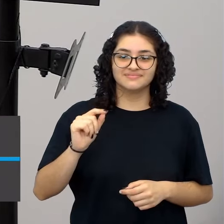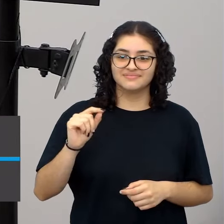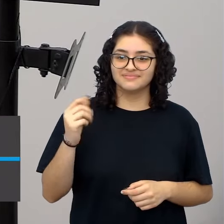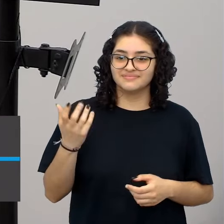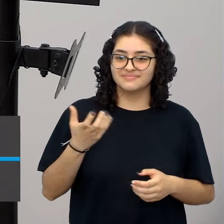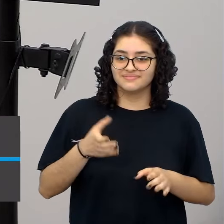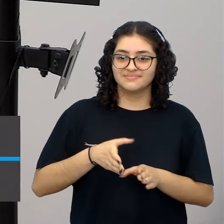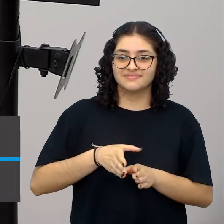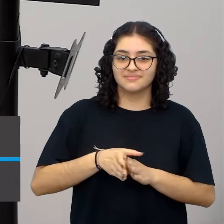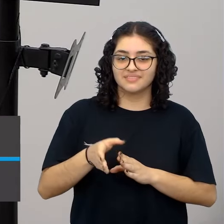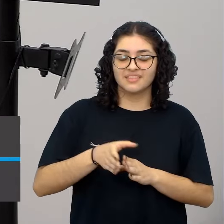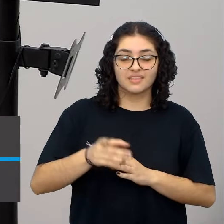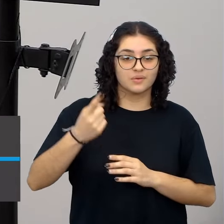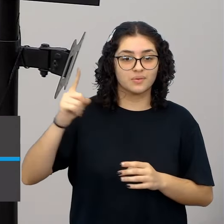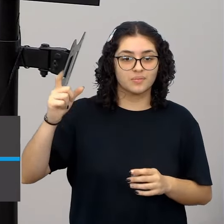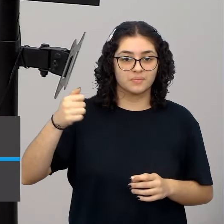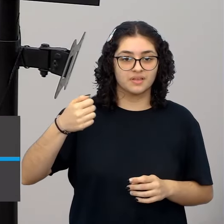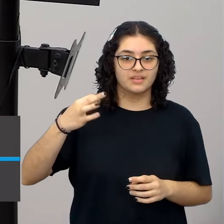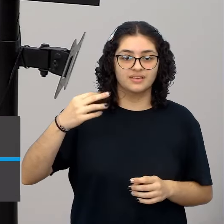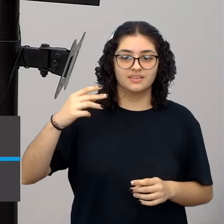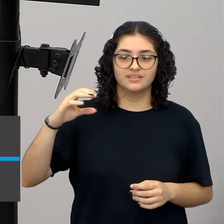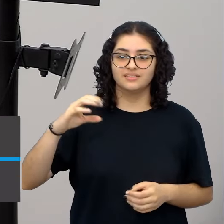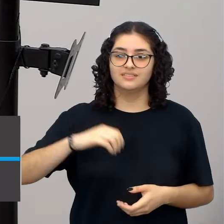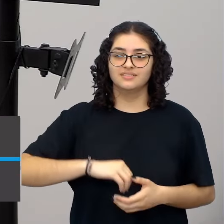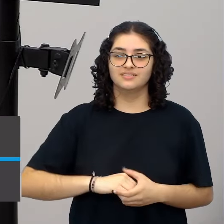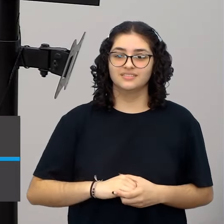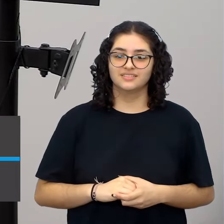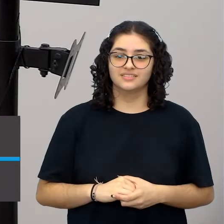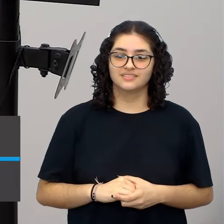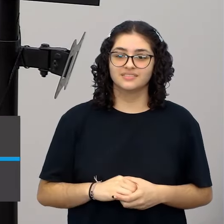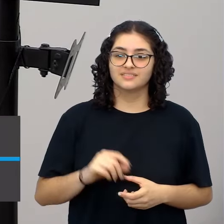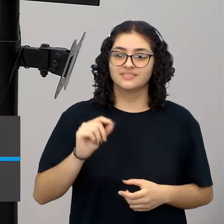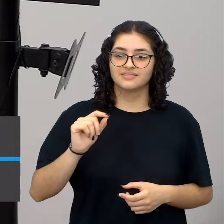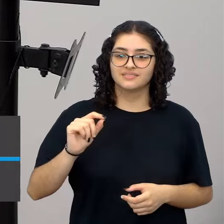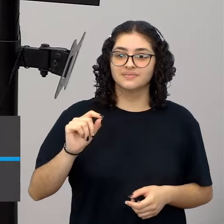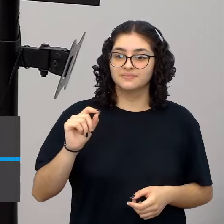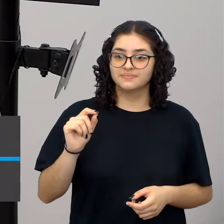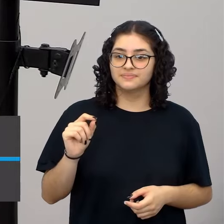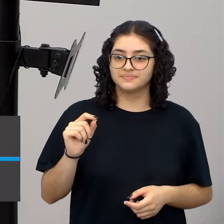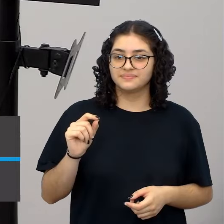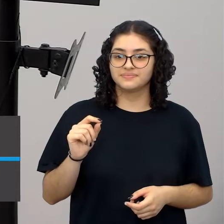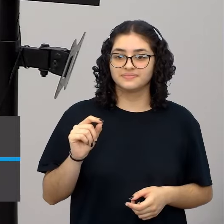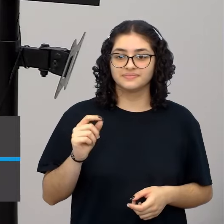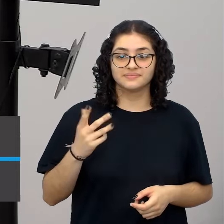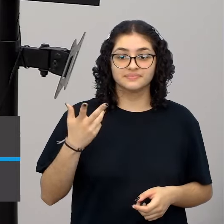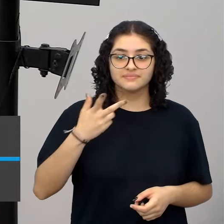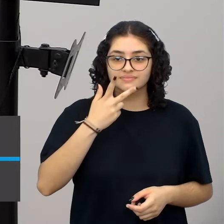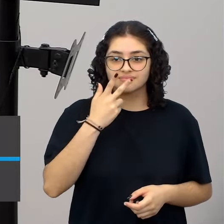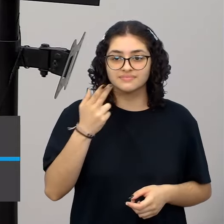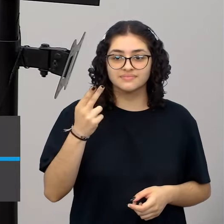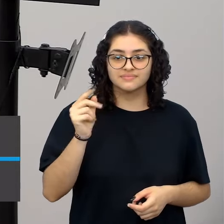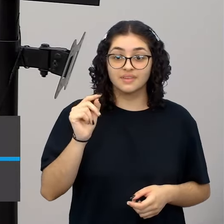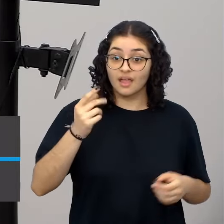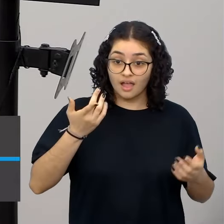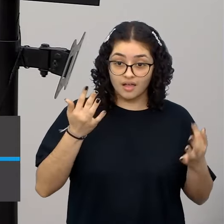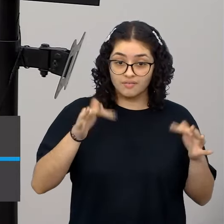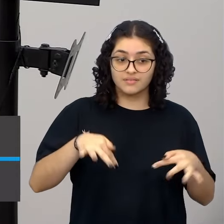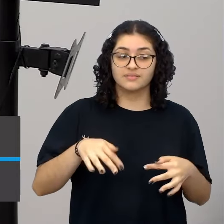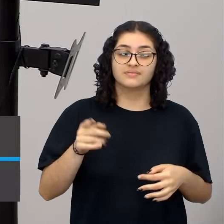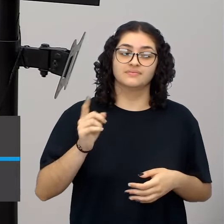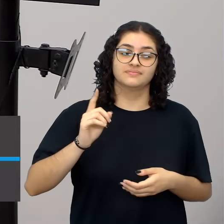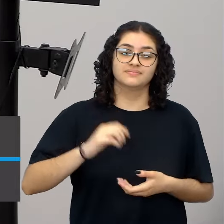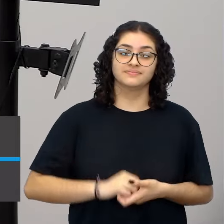salientar aqui que é o último TPC deste ano 2022, senão o pessoal vai, achar que acabou, não. Não tem mais, muito